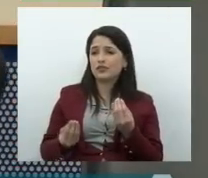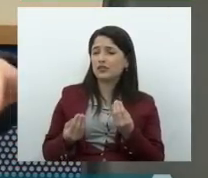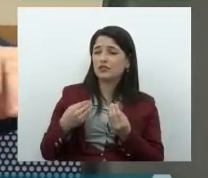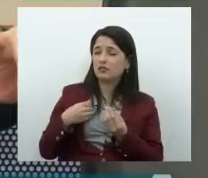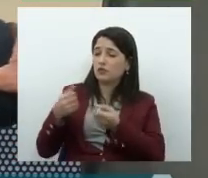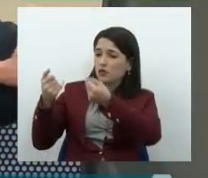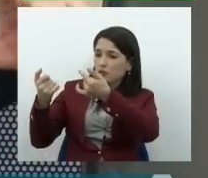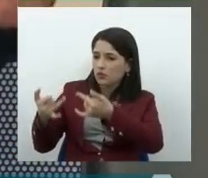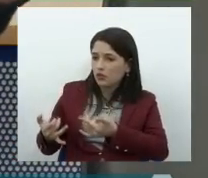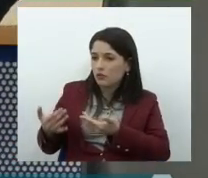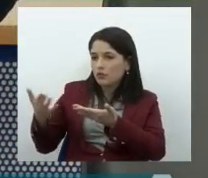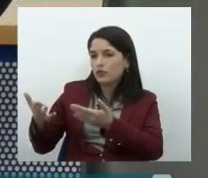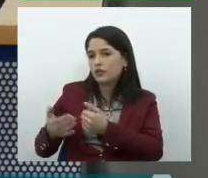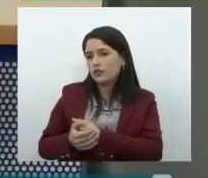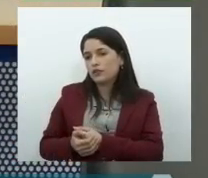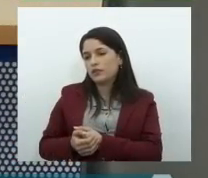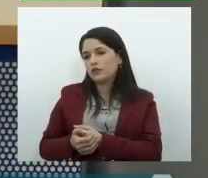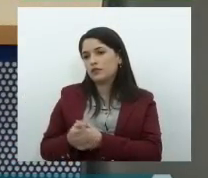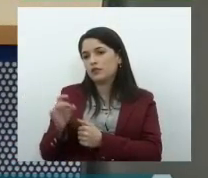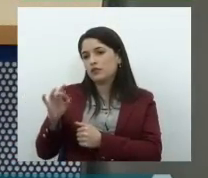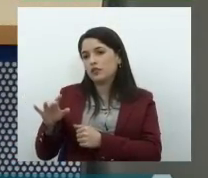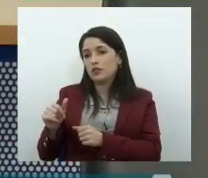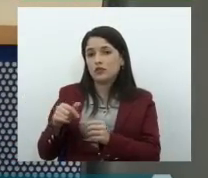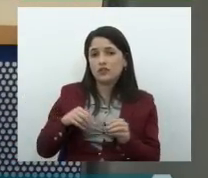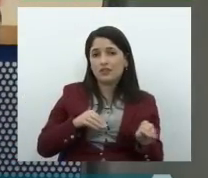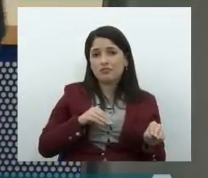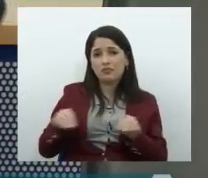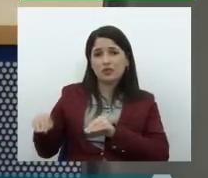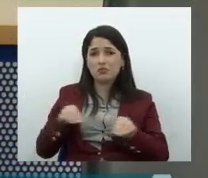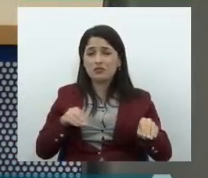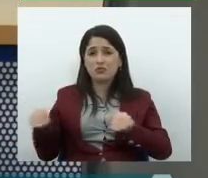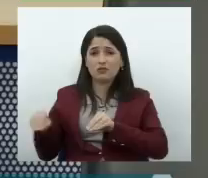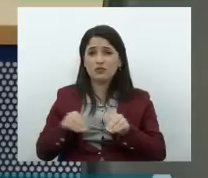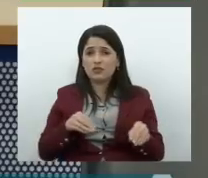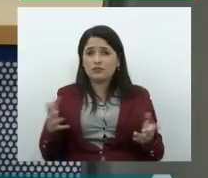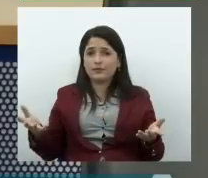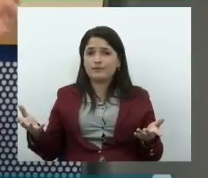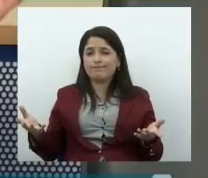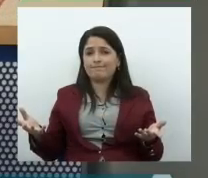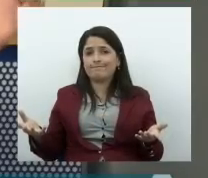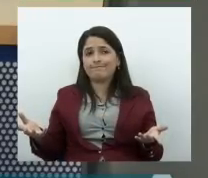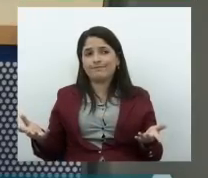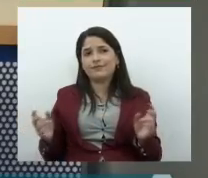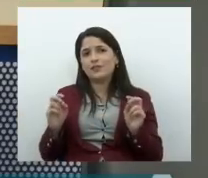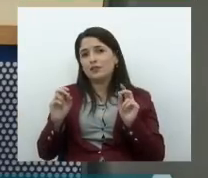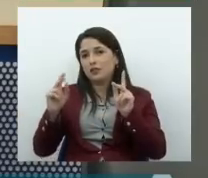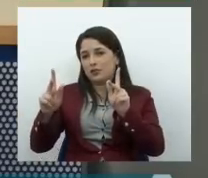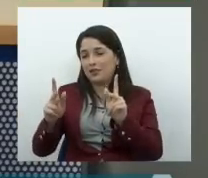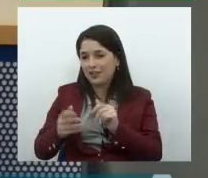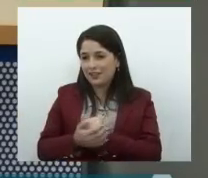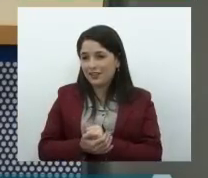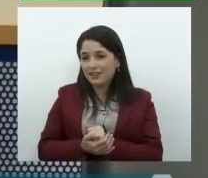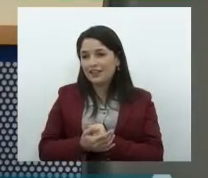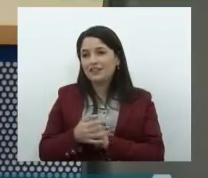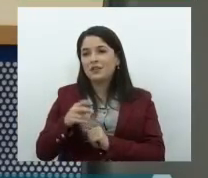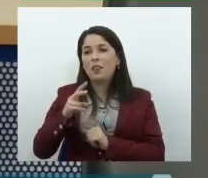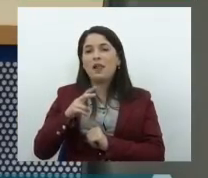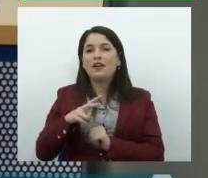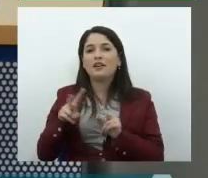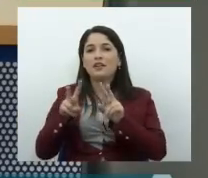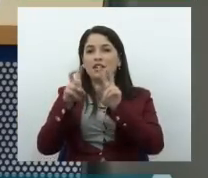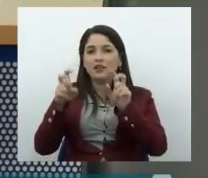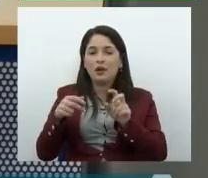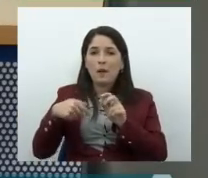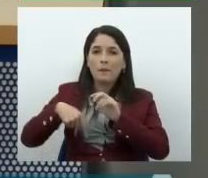você, a não ser que você muda de lado toda hora. Mas, enfim, pensando na possibilidade, porque você não respondeu uma questão